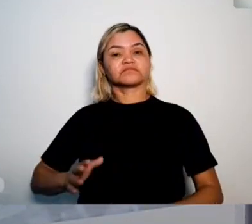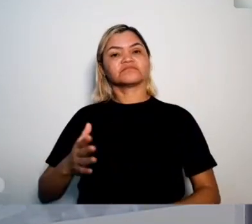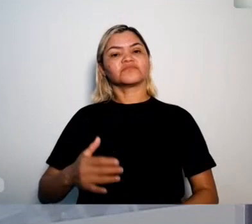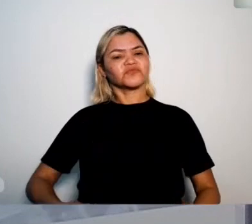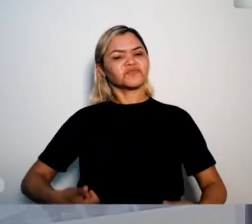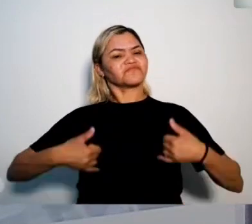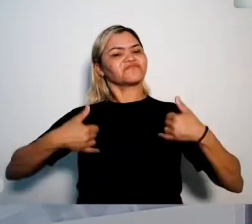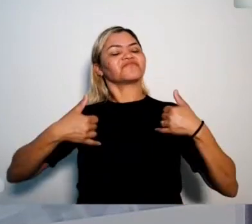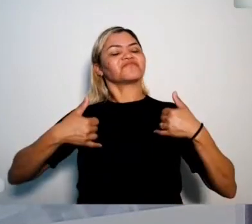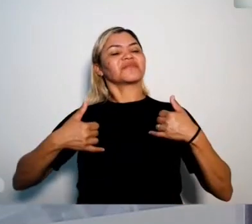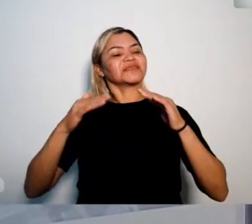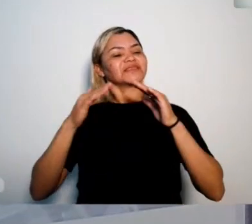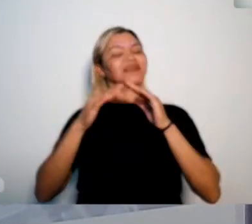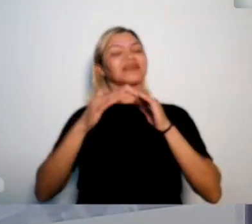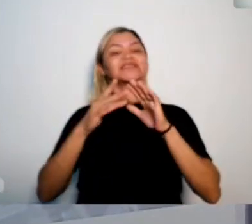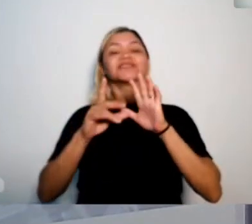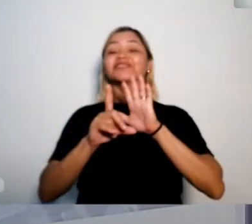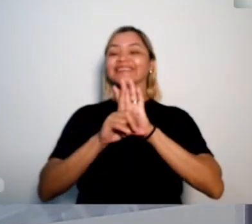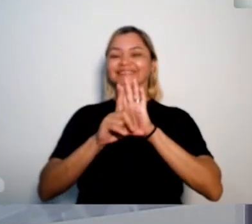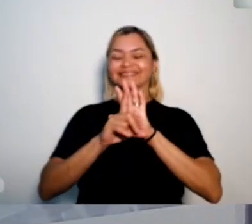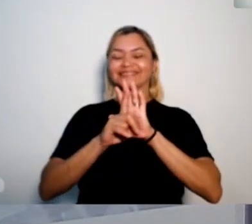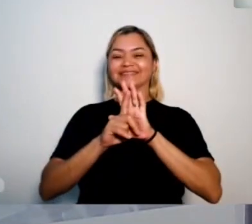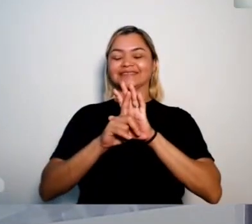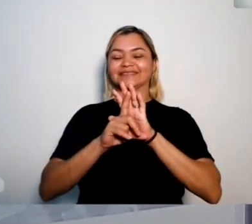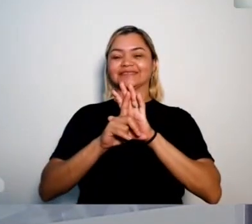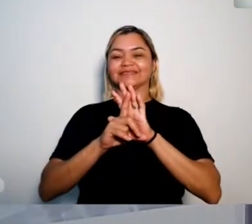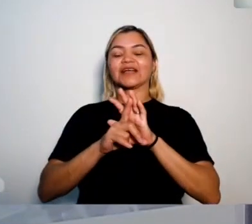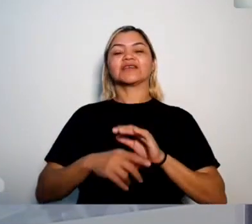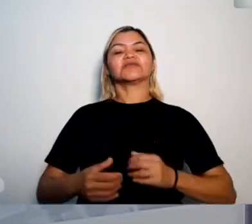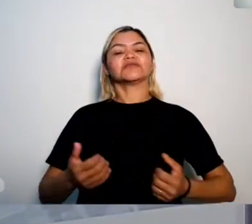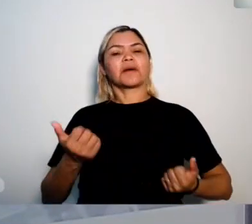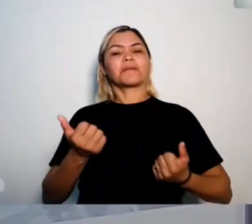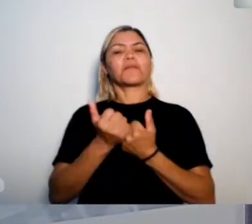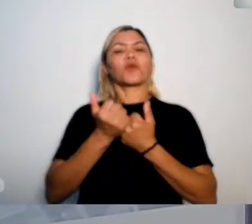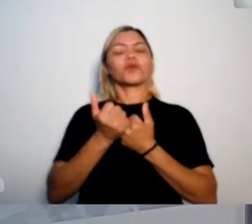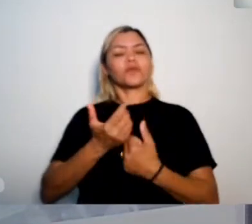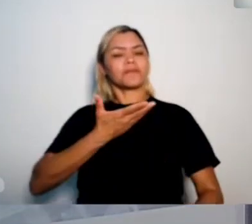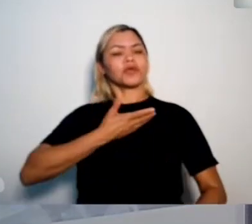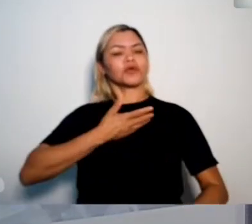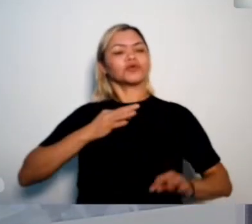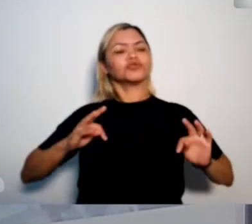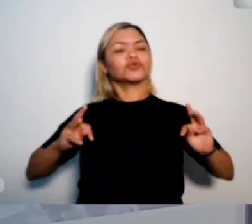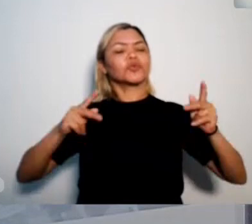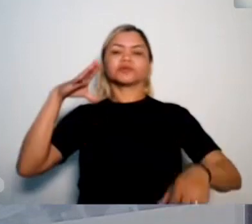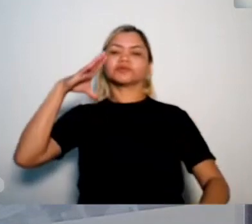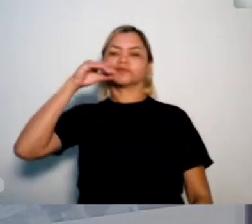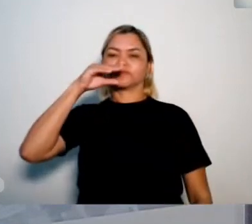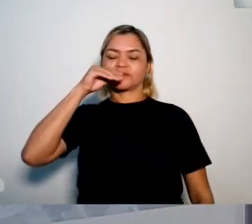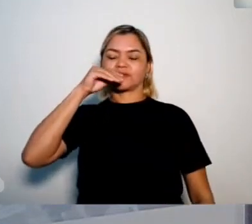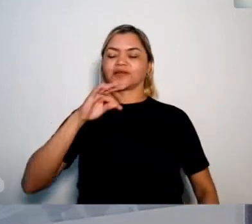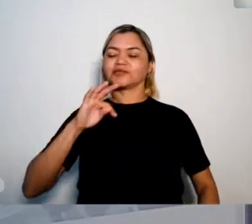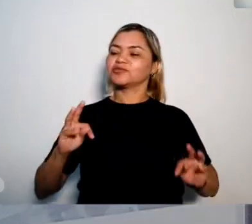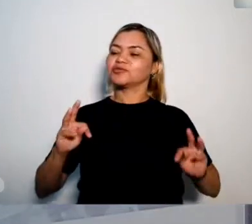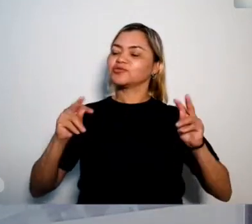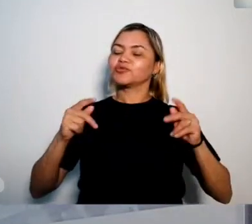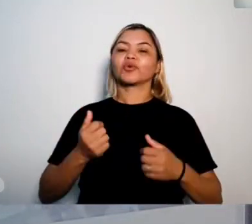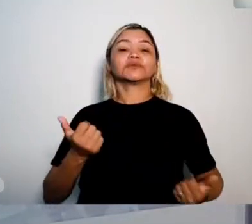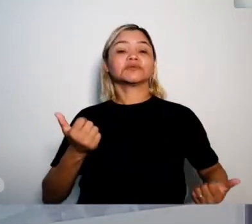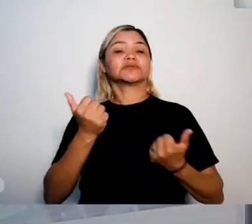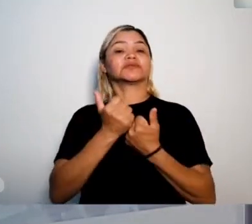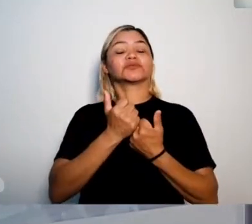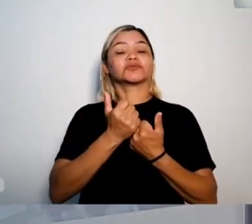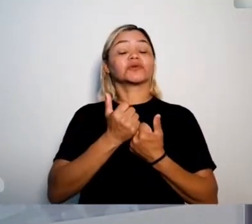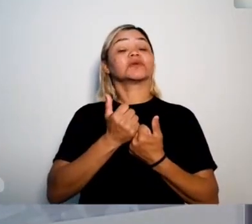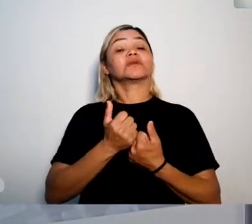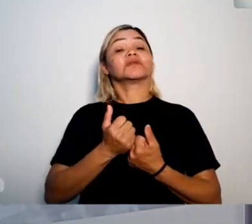Leis, é porque eu tive a mão amiga de todos os funcionários, de todos os assessores, e nessa legislatura do